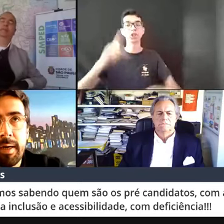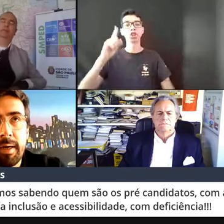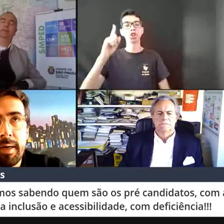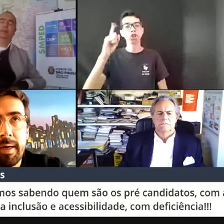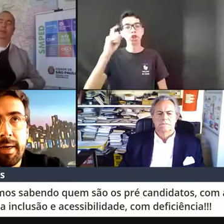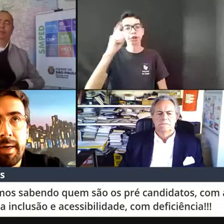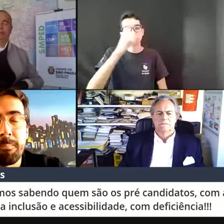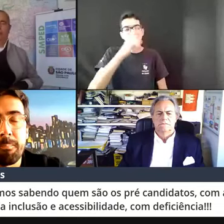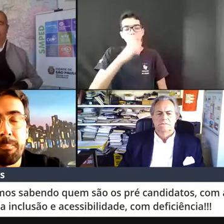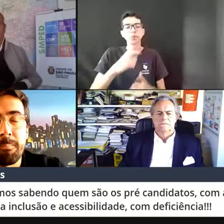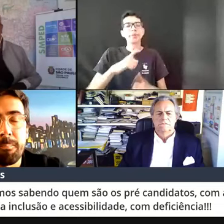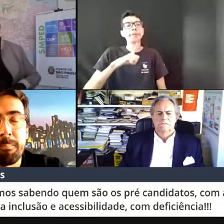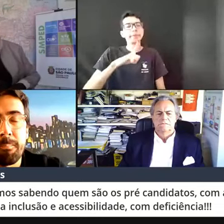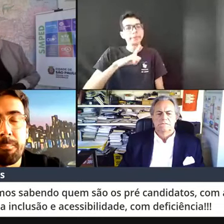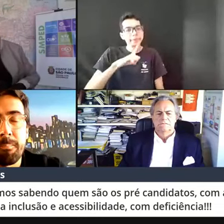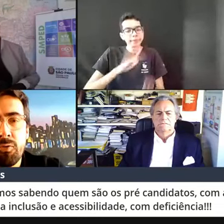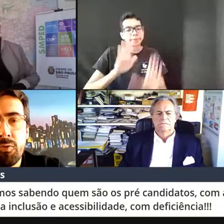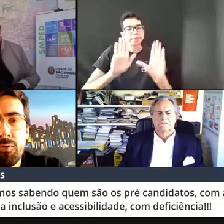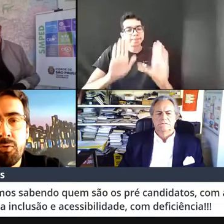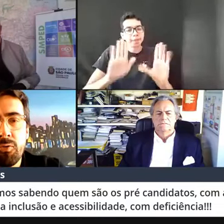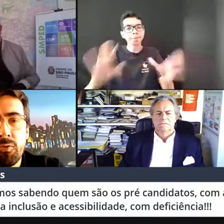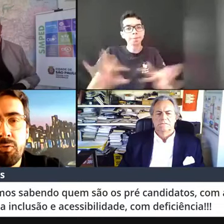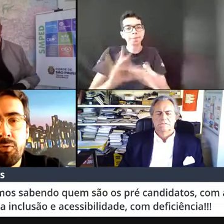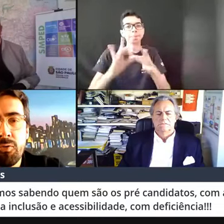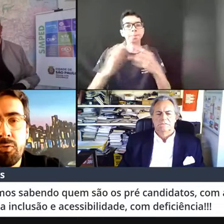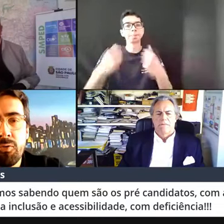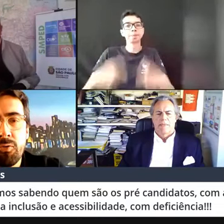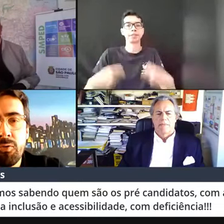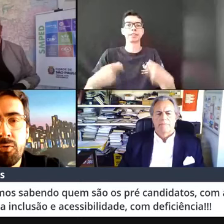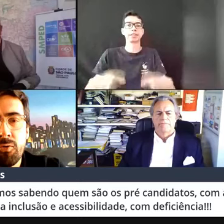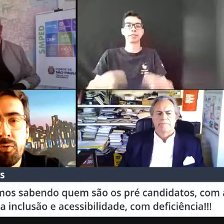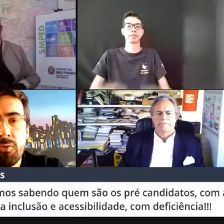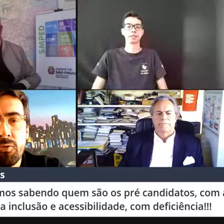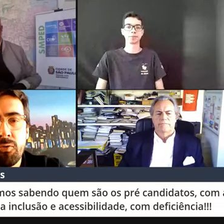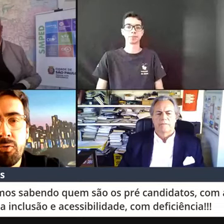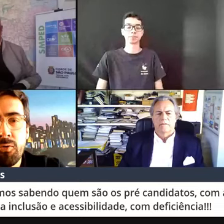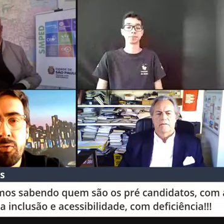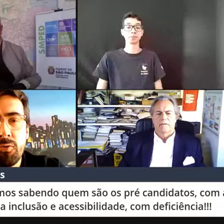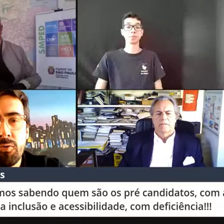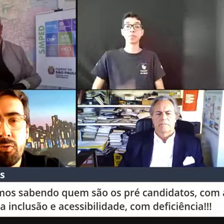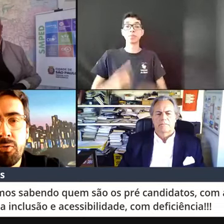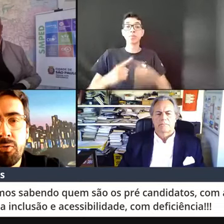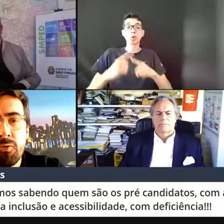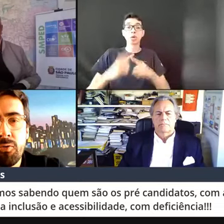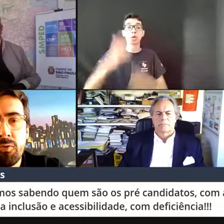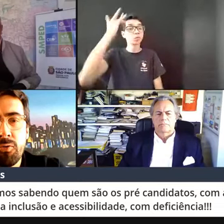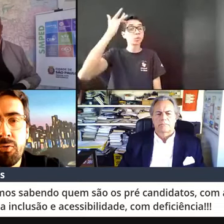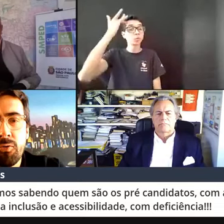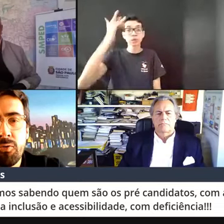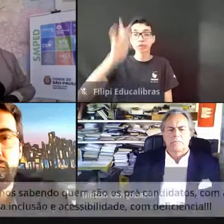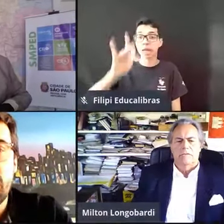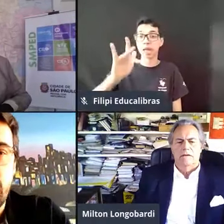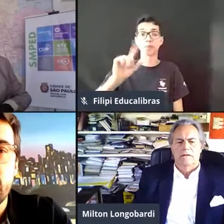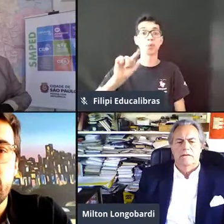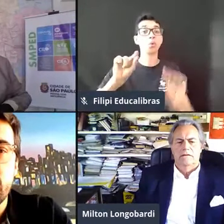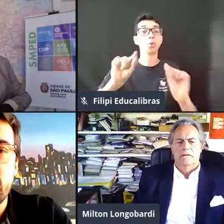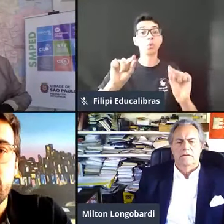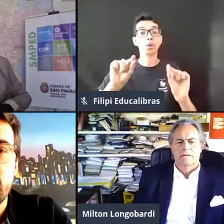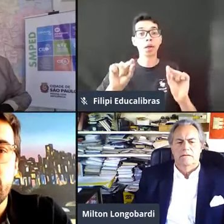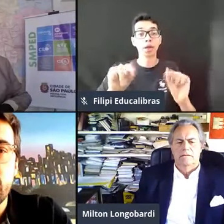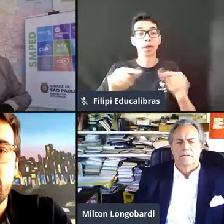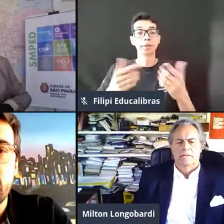é um momento delicado, no meu ponto de vista. A gente não sabe o que vão ser os próximos orçamentos,